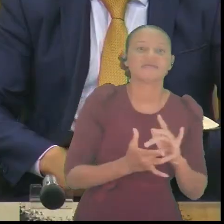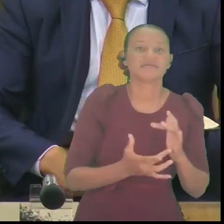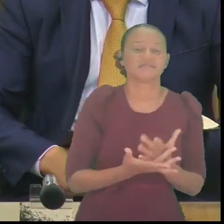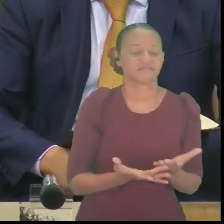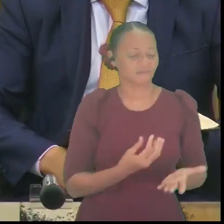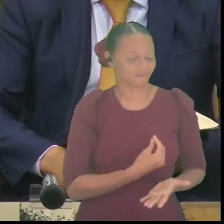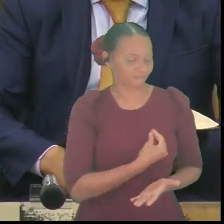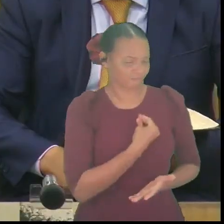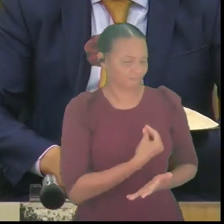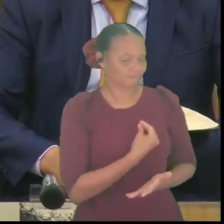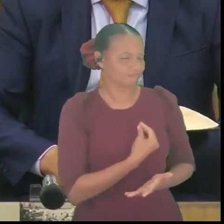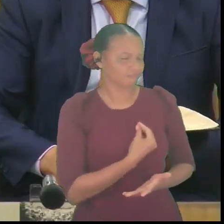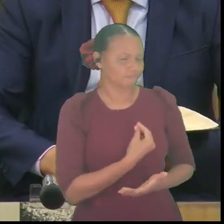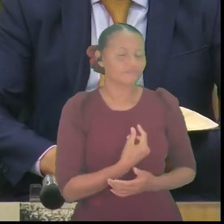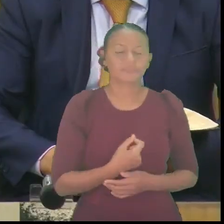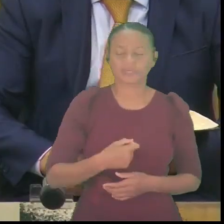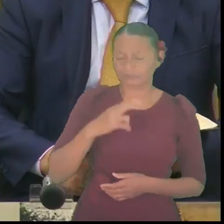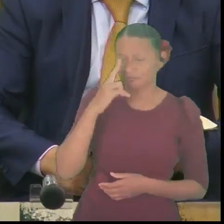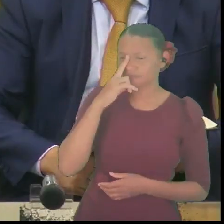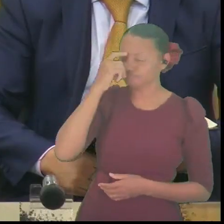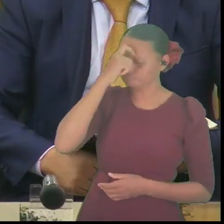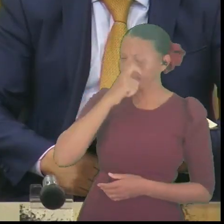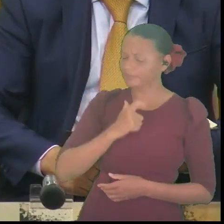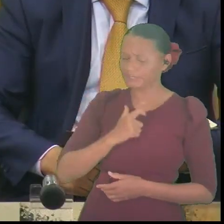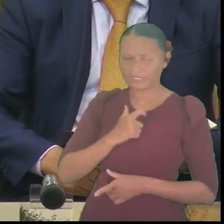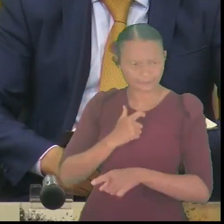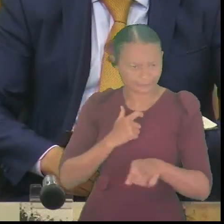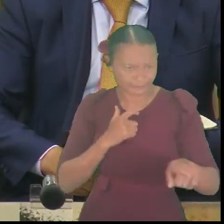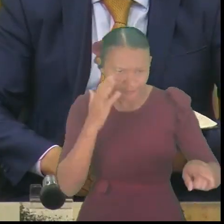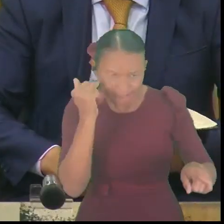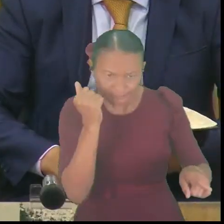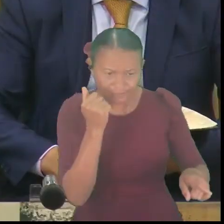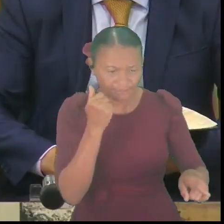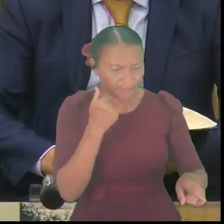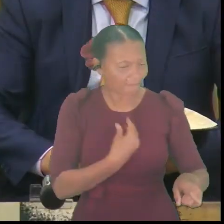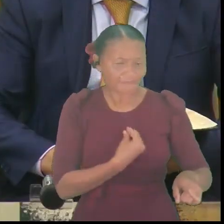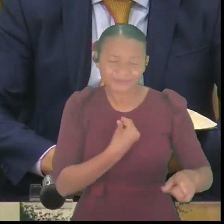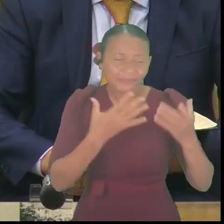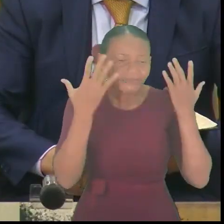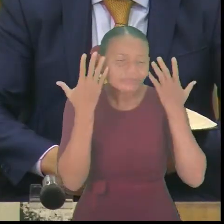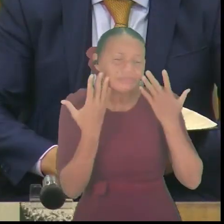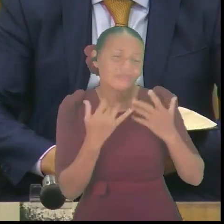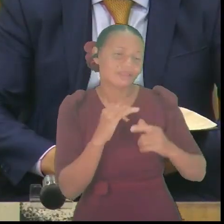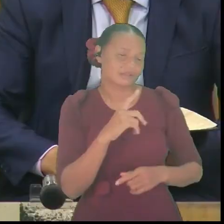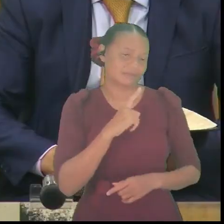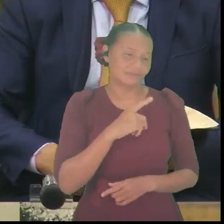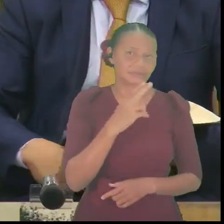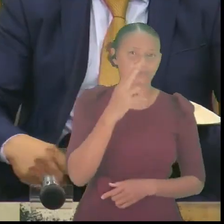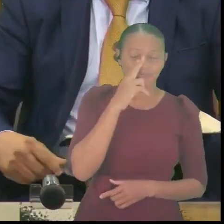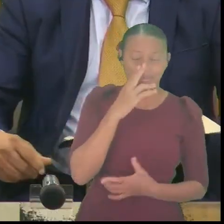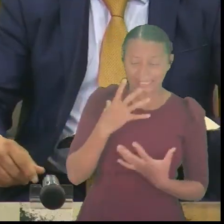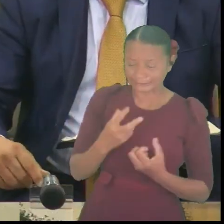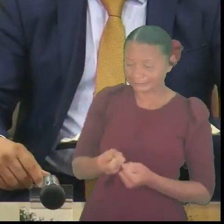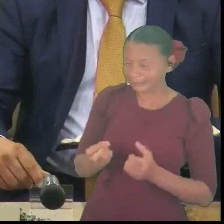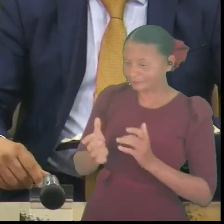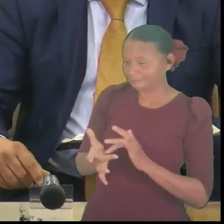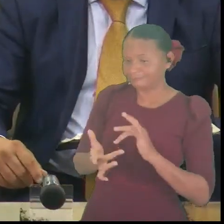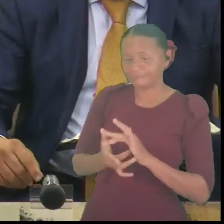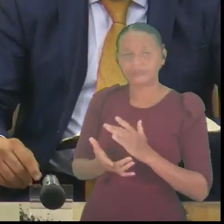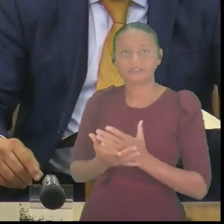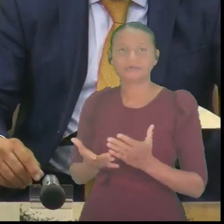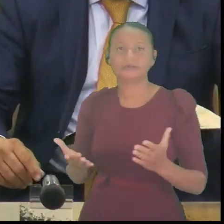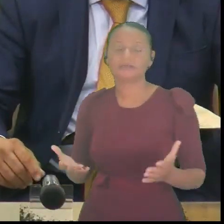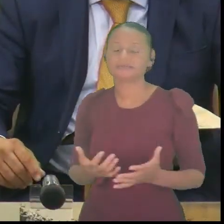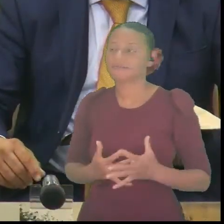viver a vida. O crente, irmãos, ele vive uma vida natural. Tem crente que parece que aceita Jesus e ele entra